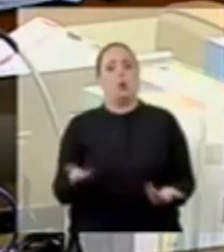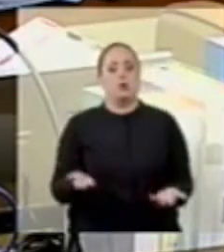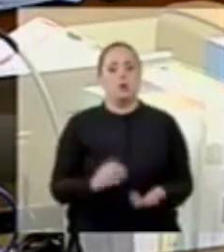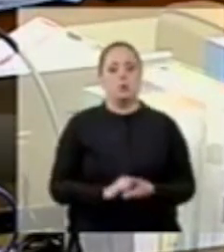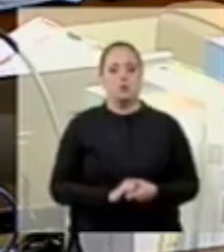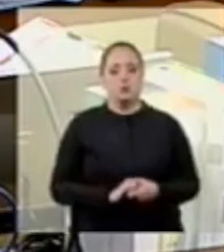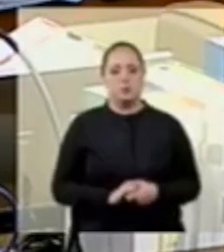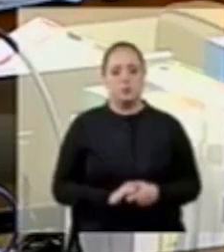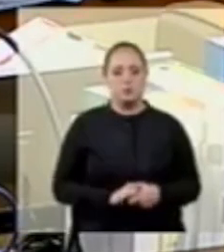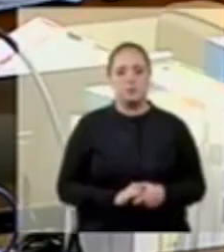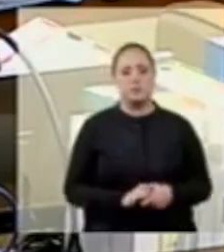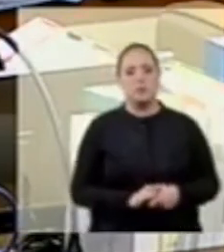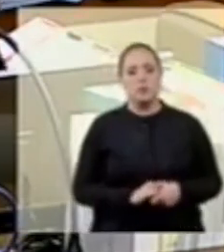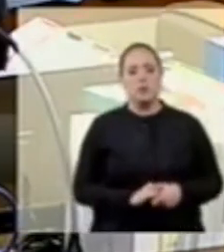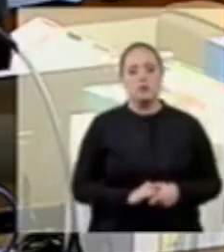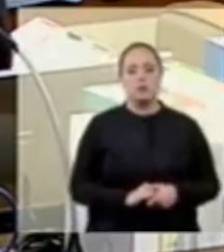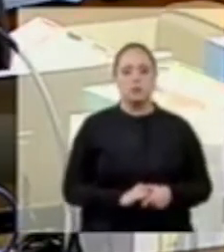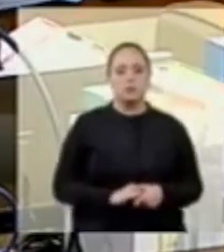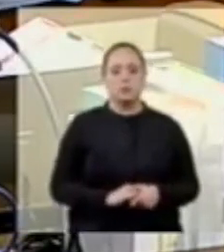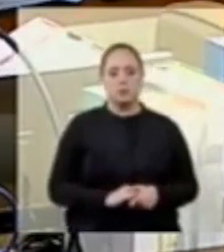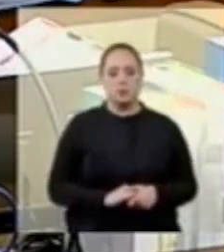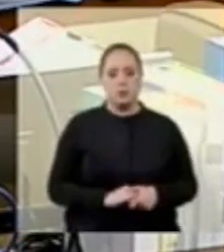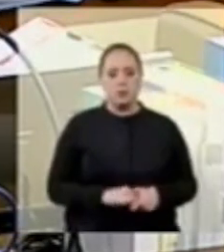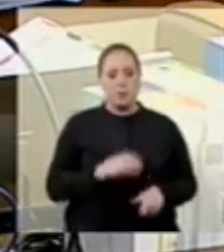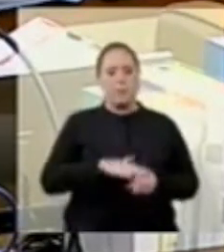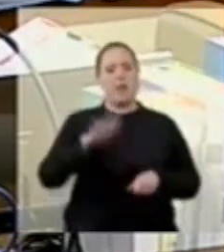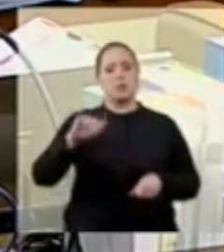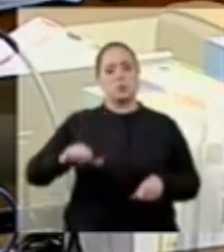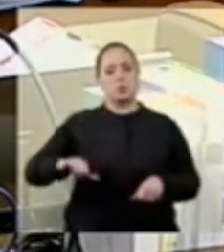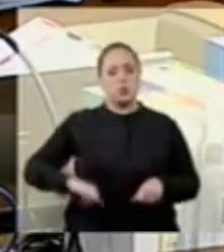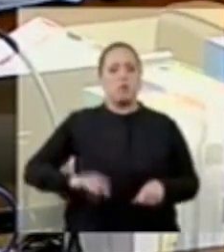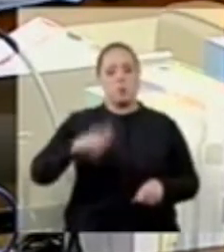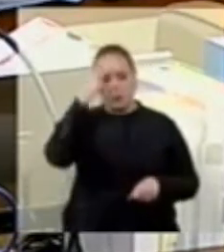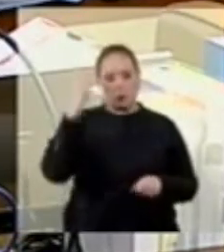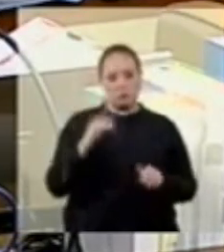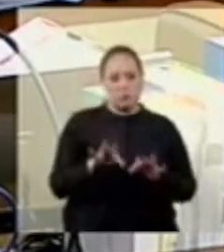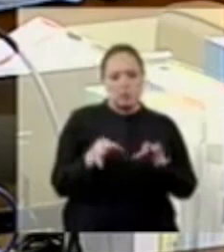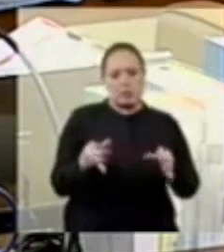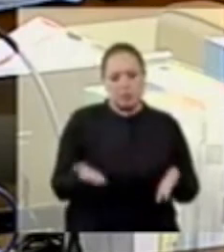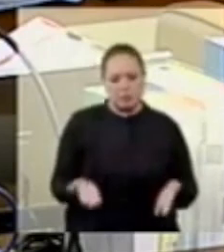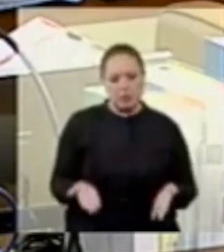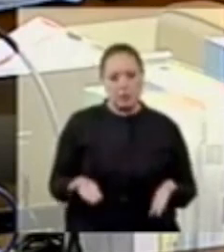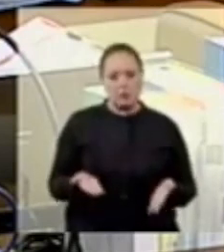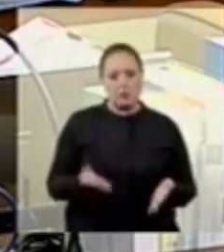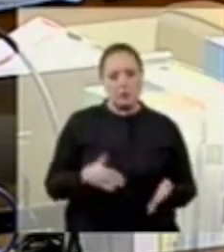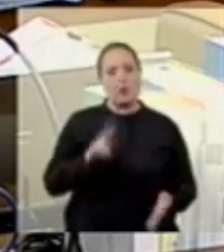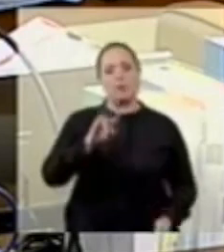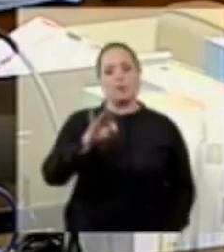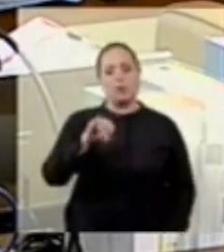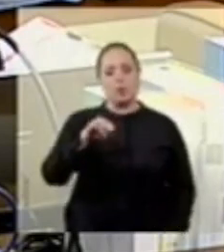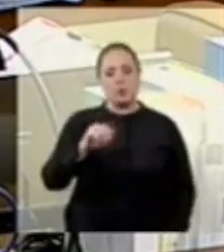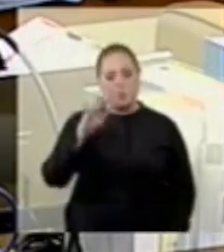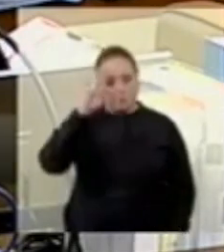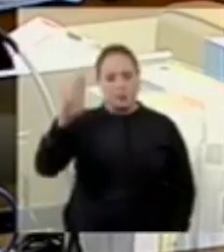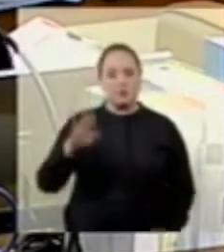onde e que são as grandes vítimas desses homicídios são as grandes vítimas cadê